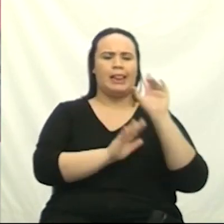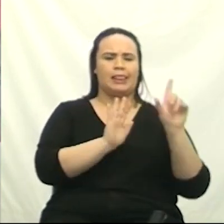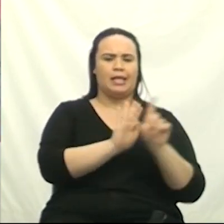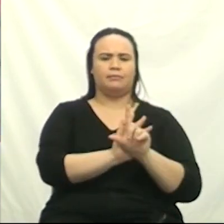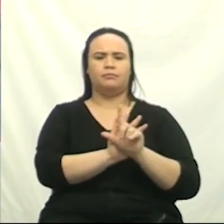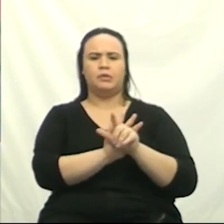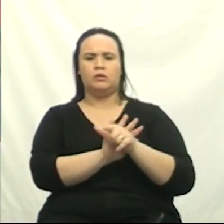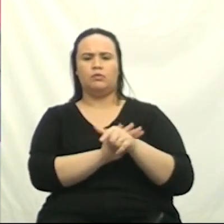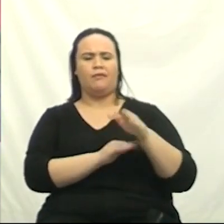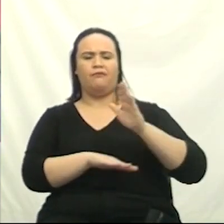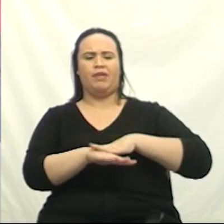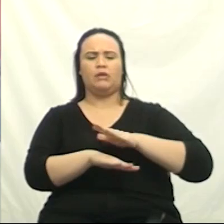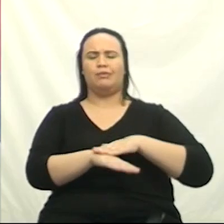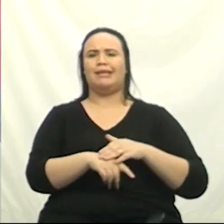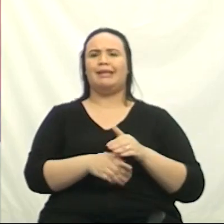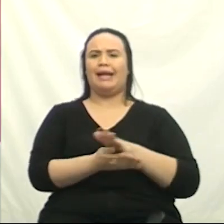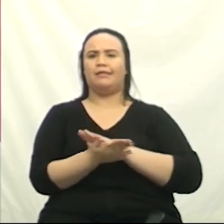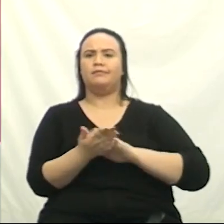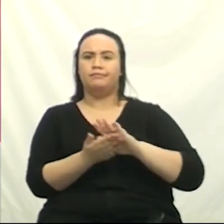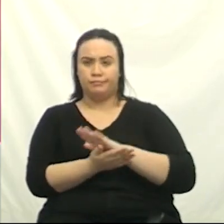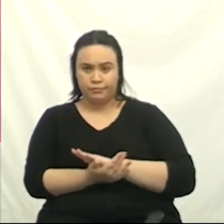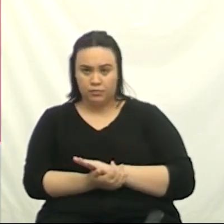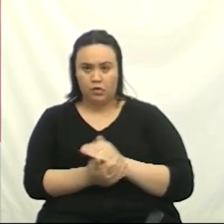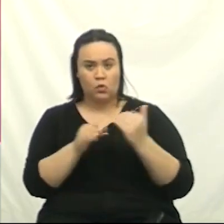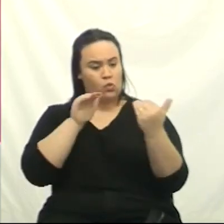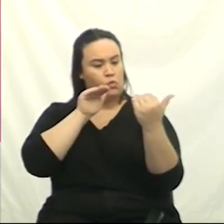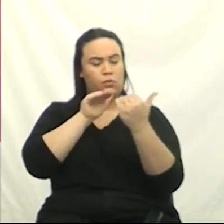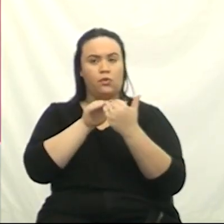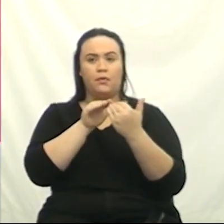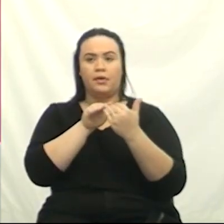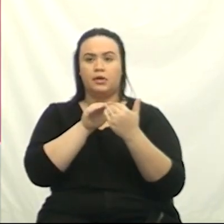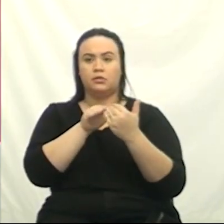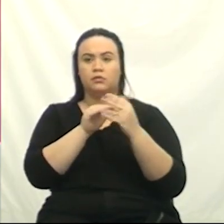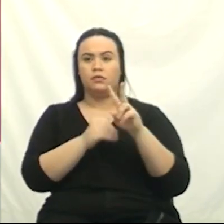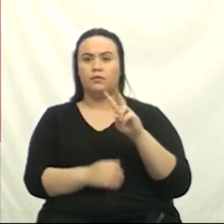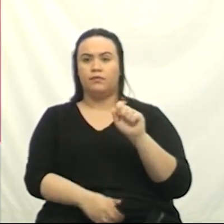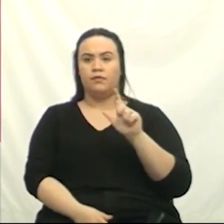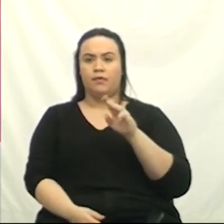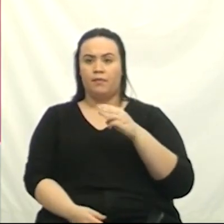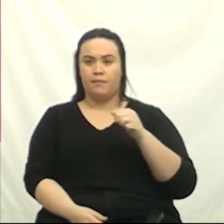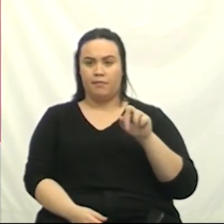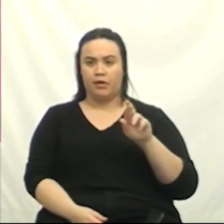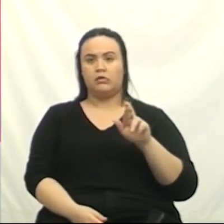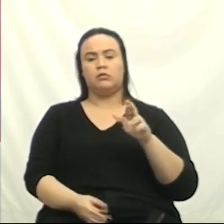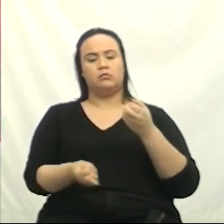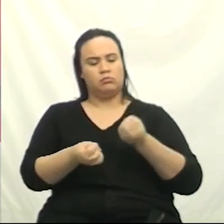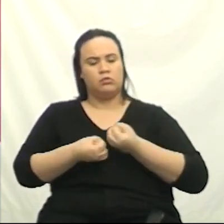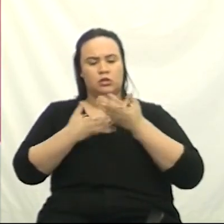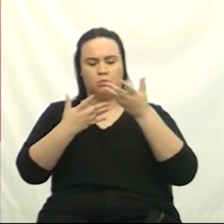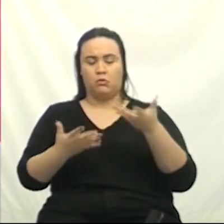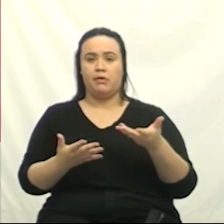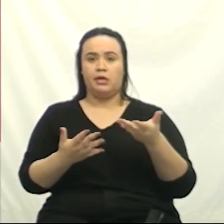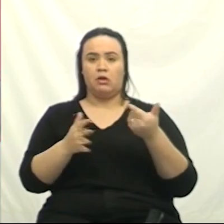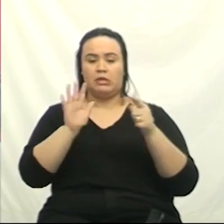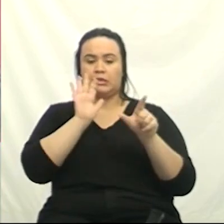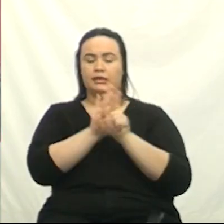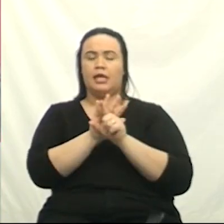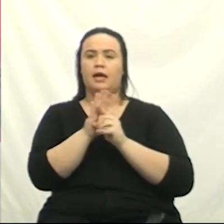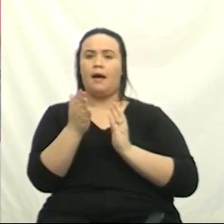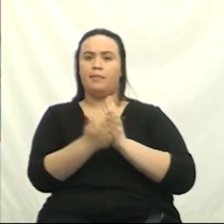não ser cumprido não adianta em nada eu concordo com o o Feuze o vereador Feuze tem colocado aqui então as nossas leis